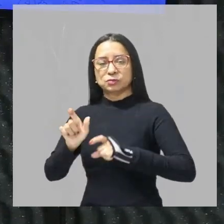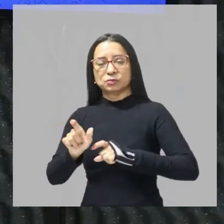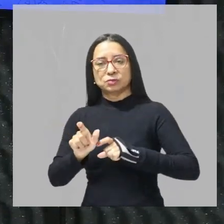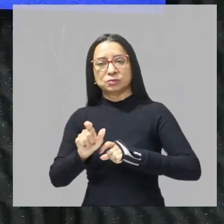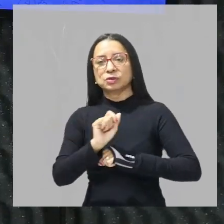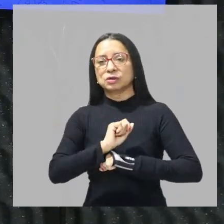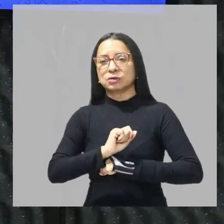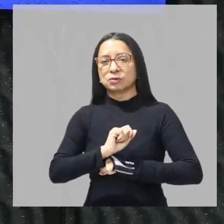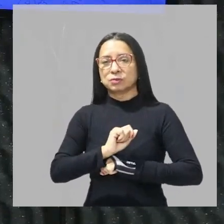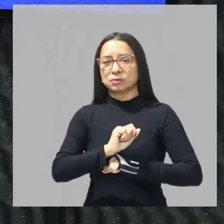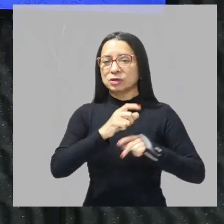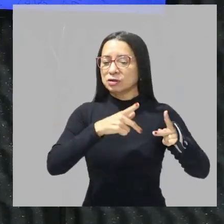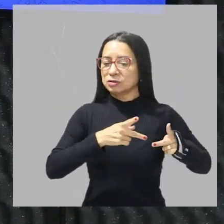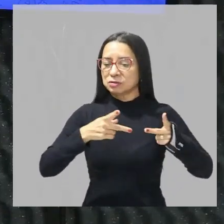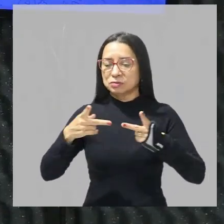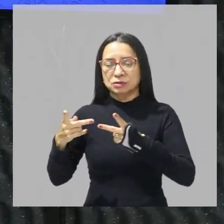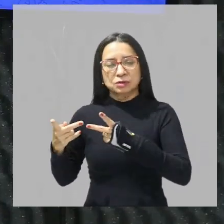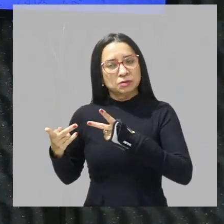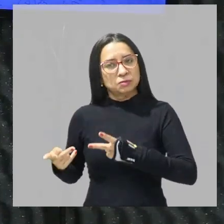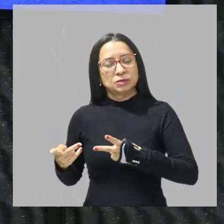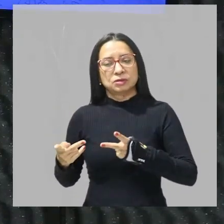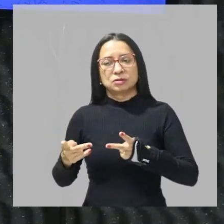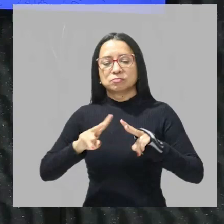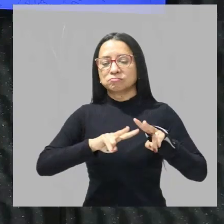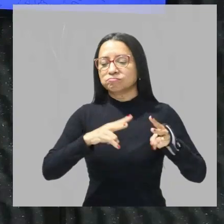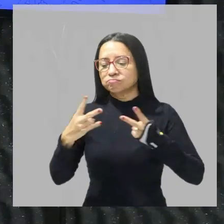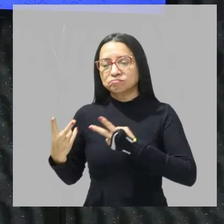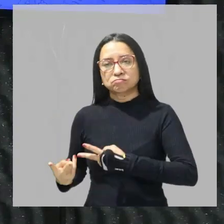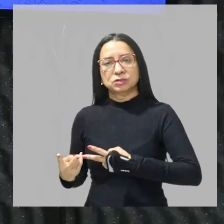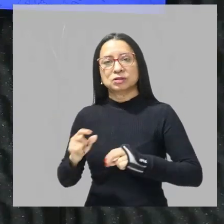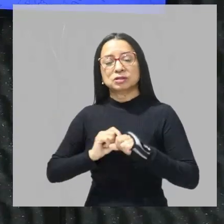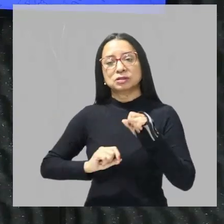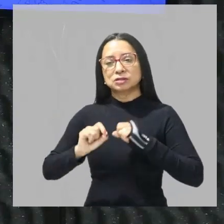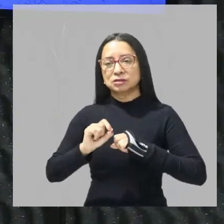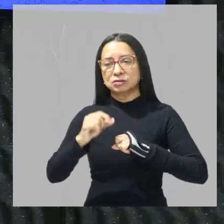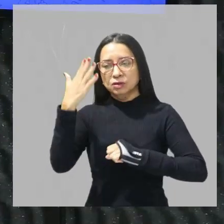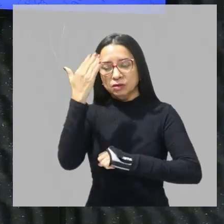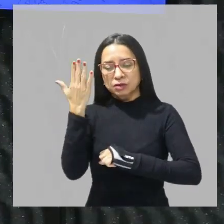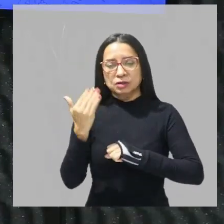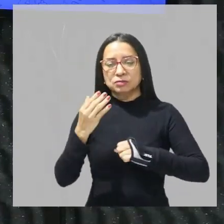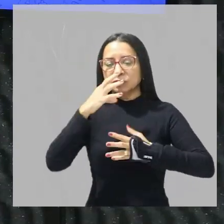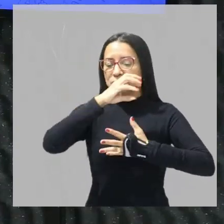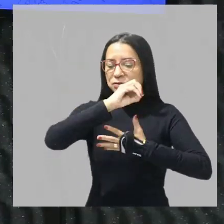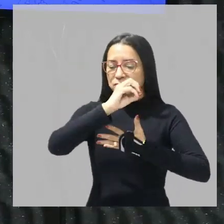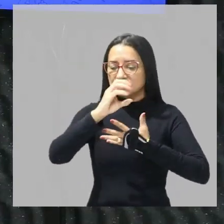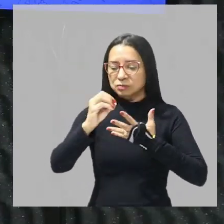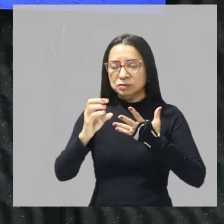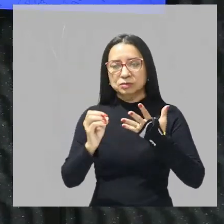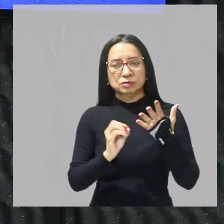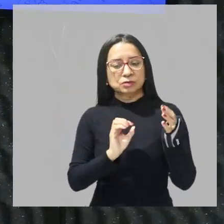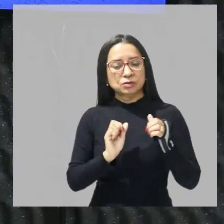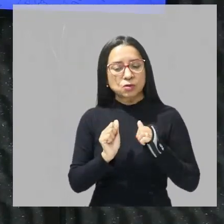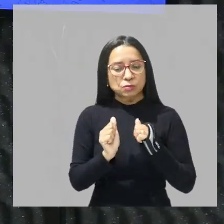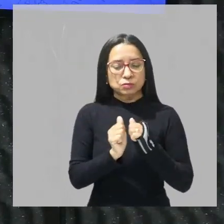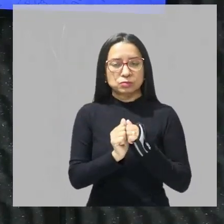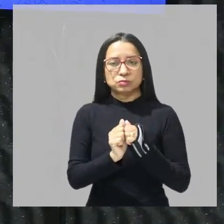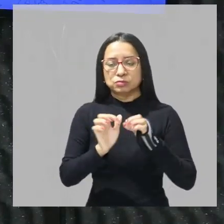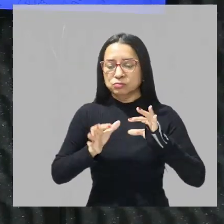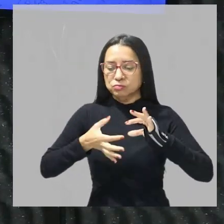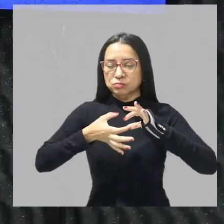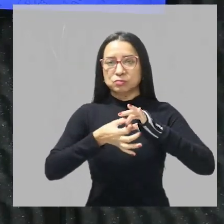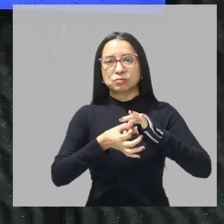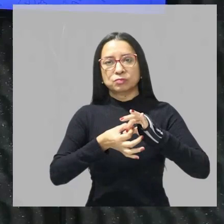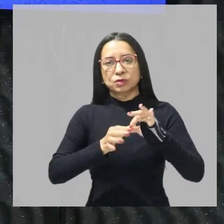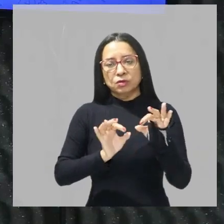se dá por meio das famosas cadeias alimentares, que se intrincam, que se juntam, também formando o que